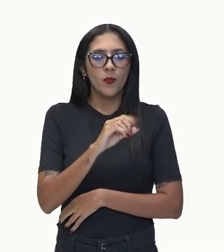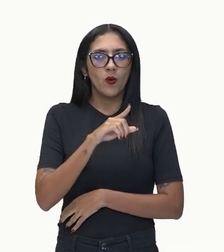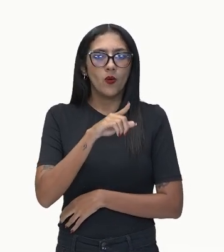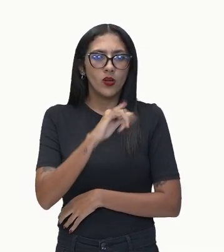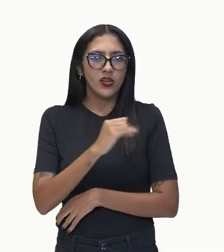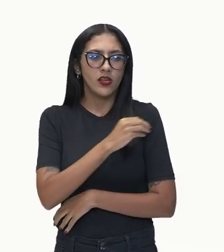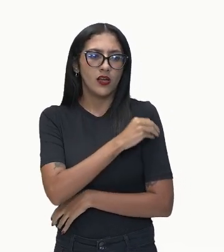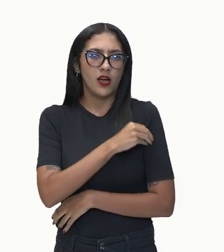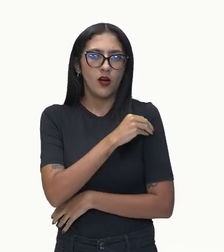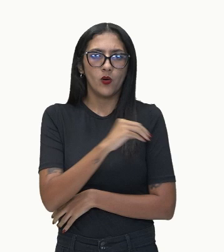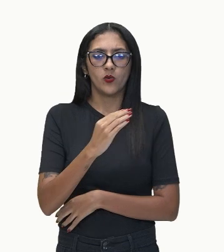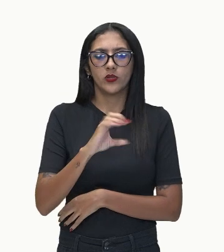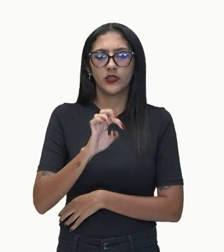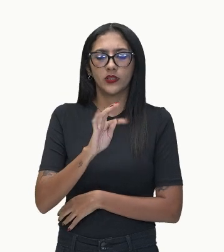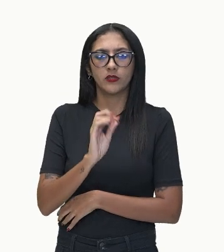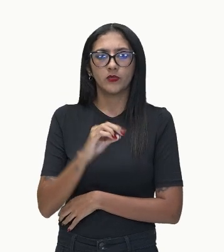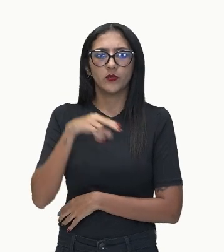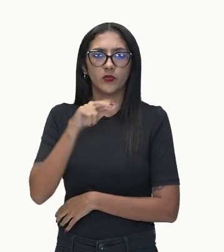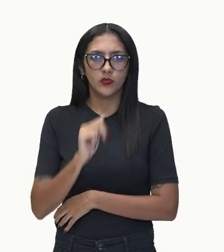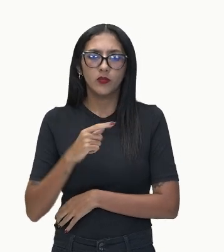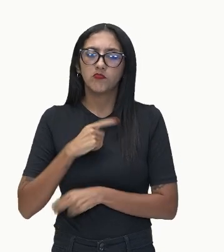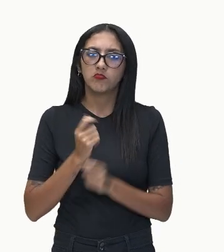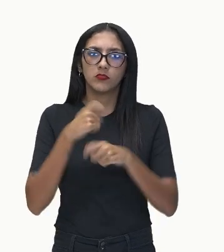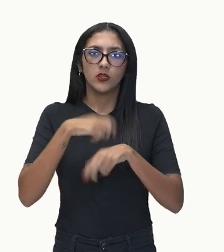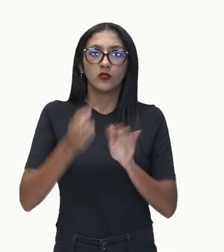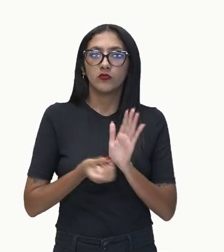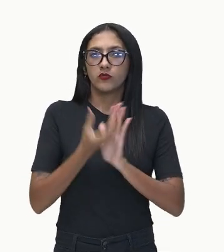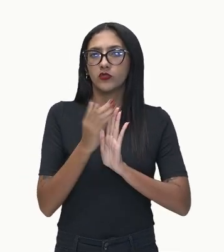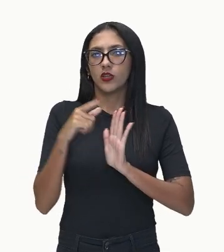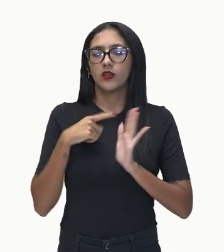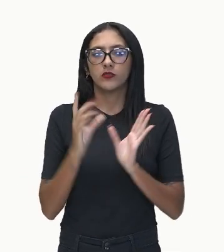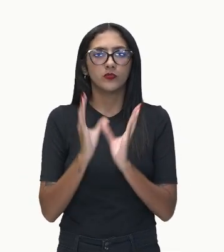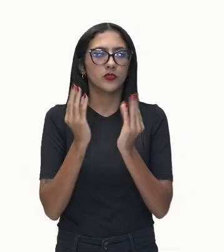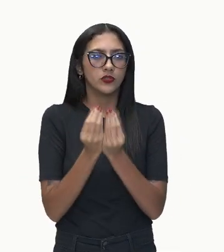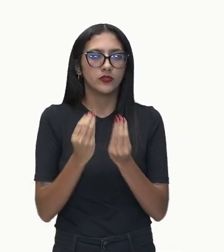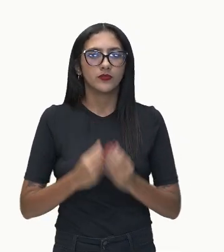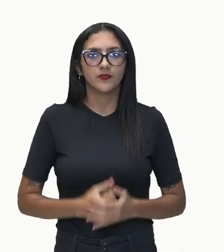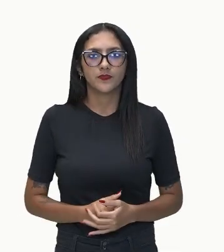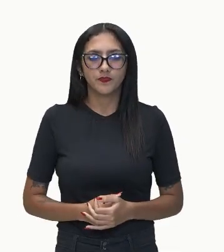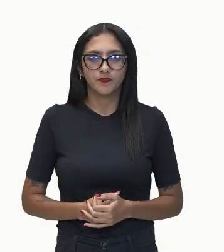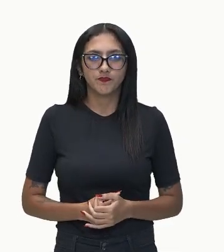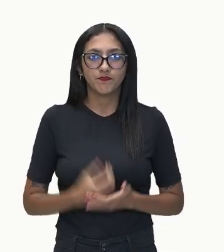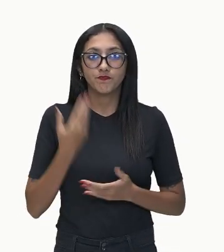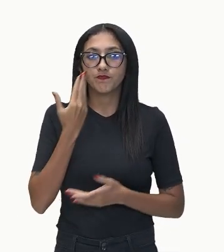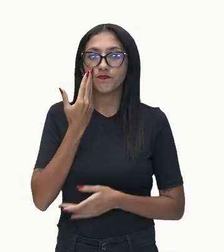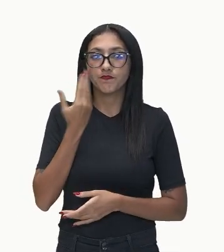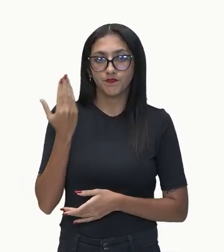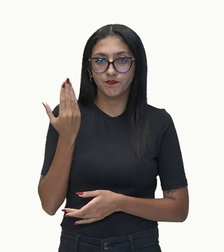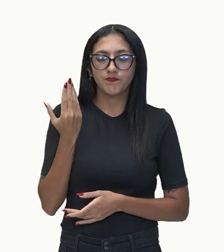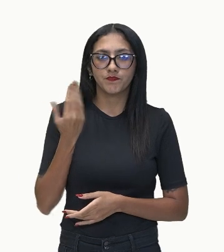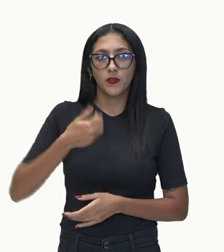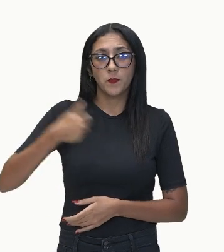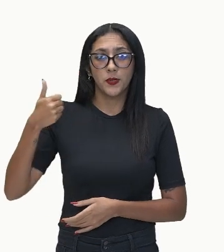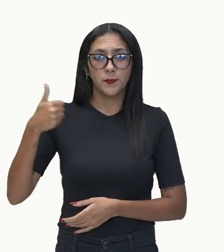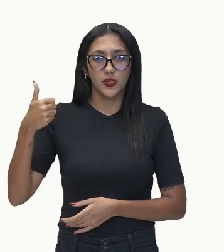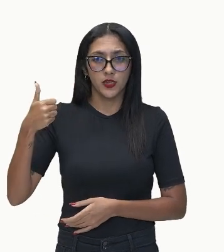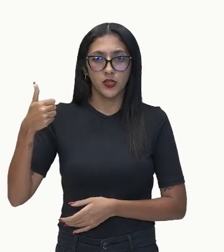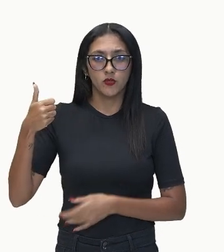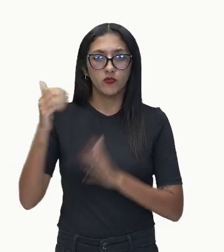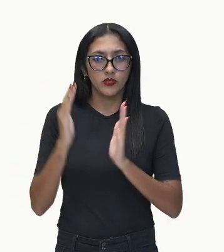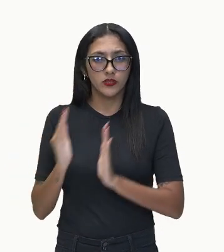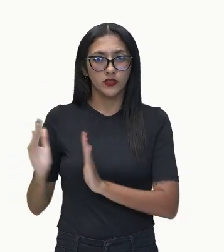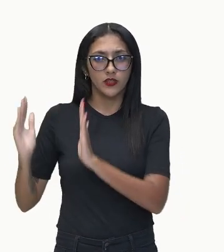se transformam em compostos desse tipo. Aqui temos dois exemplos das estruturas